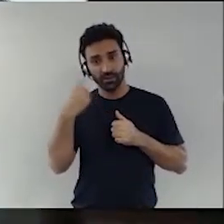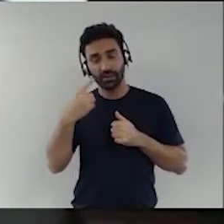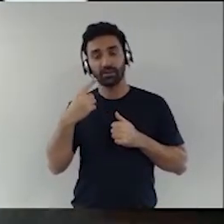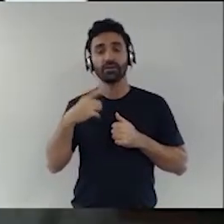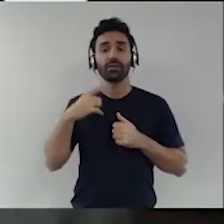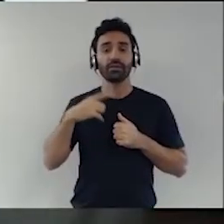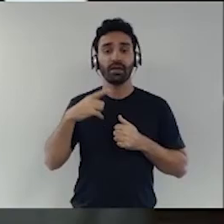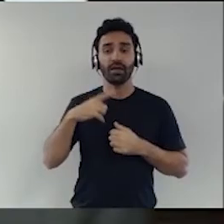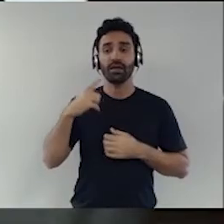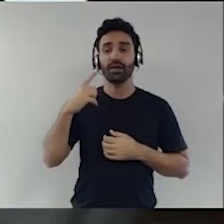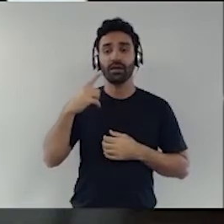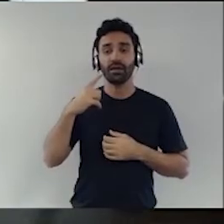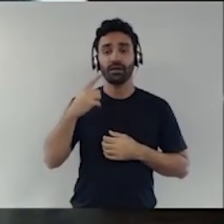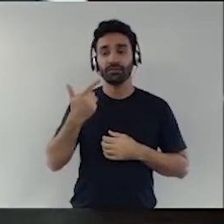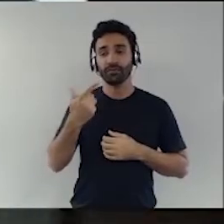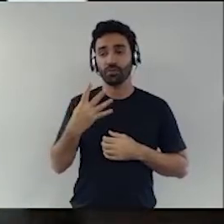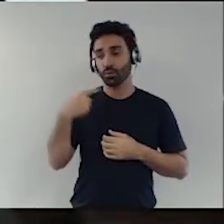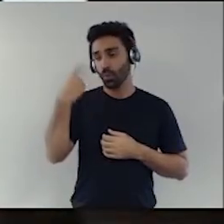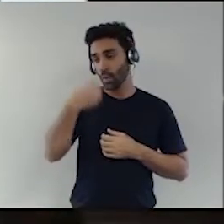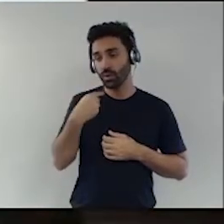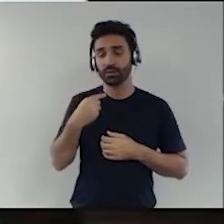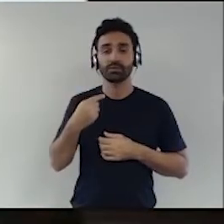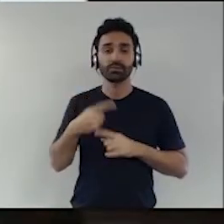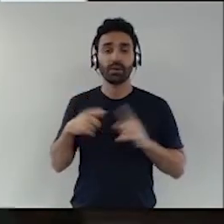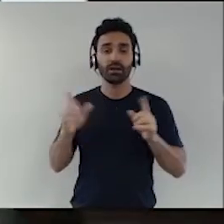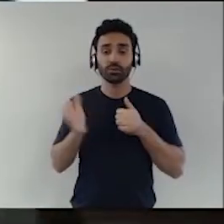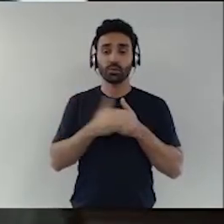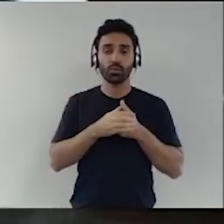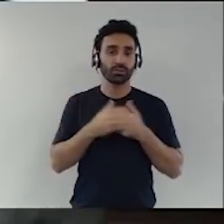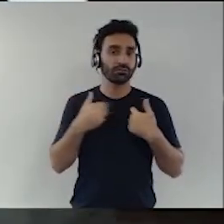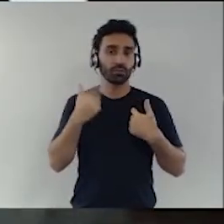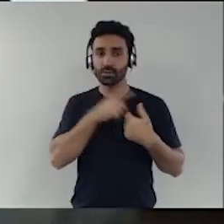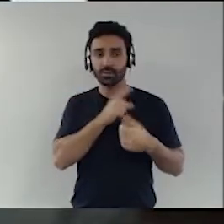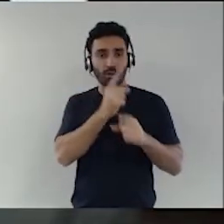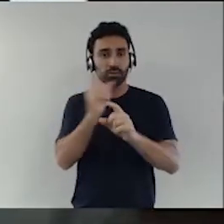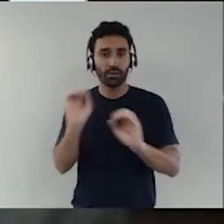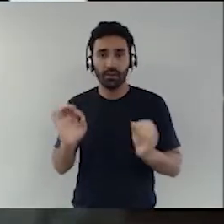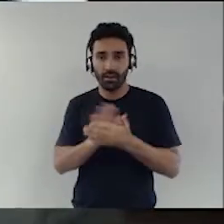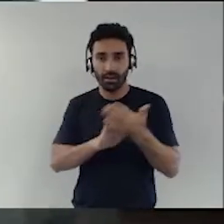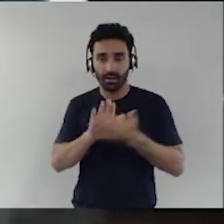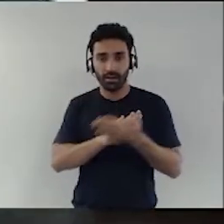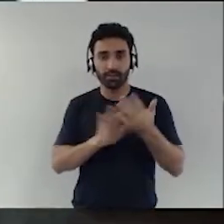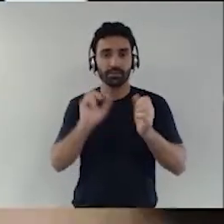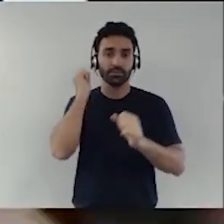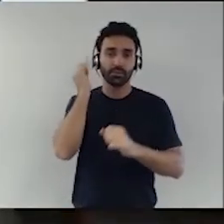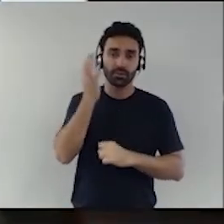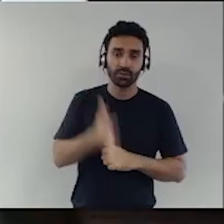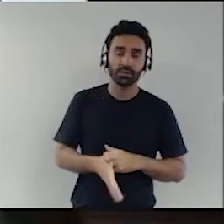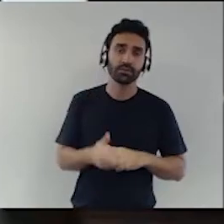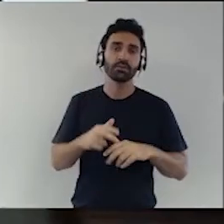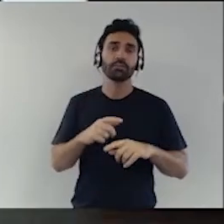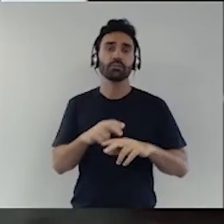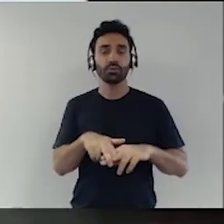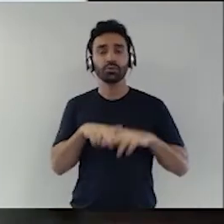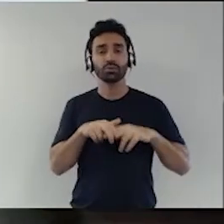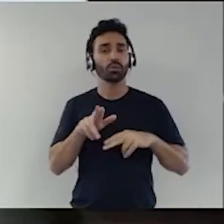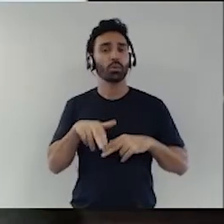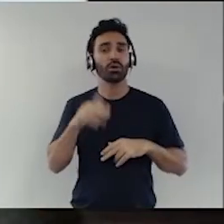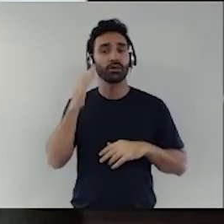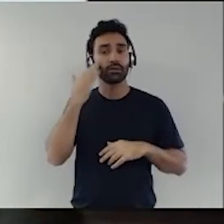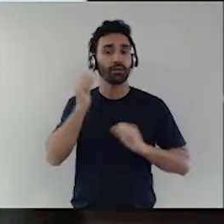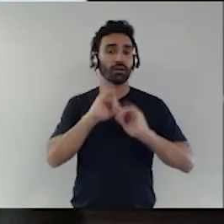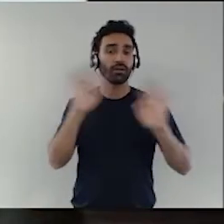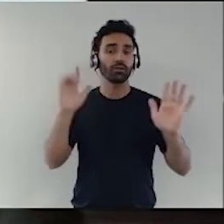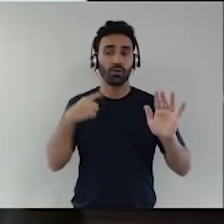que recebe para ser plantonista e se esconde, a gente não acha ele de madrugada, e nunca vão entender que a